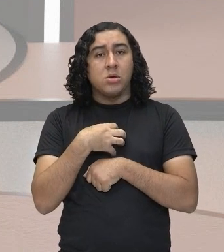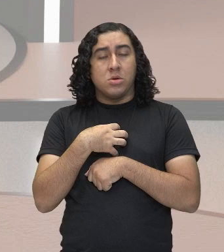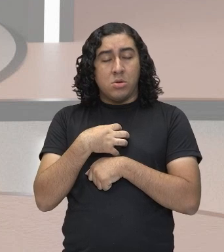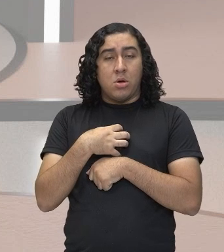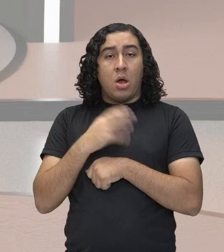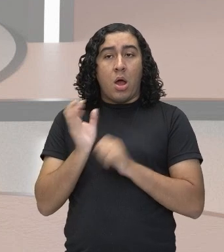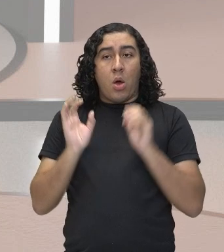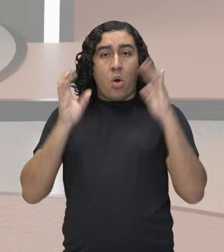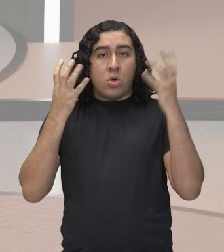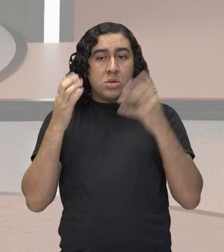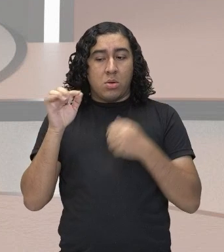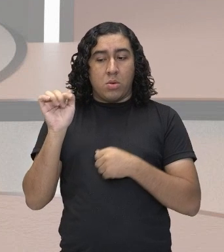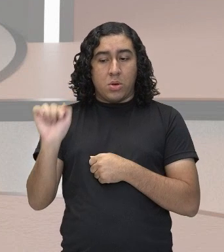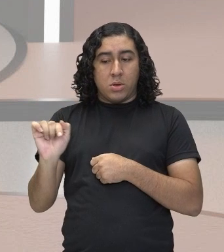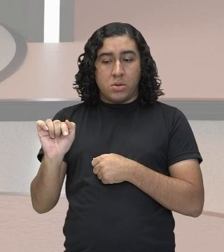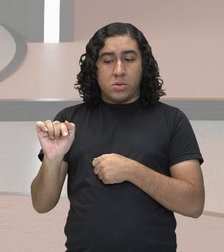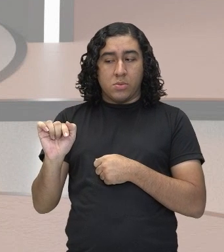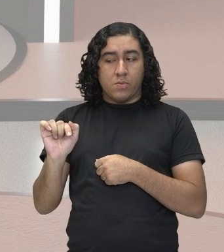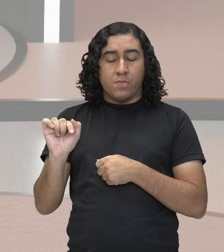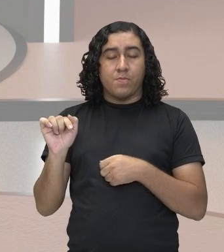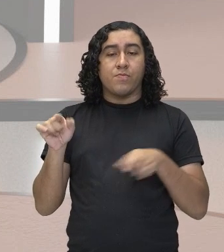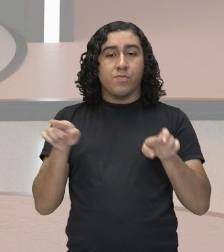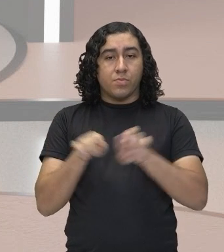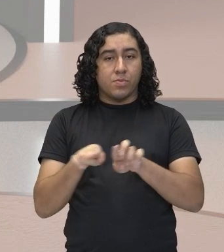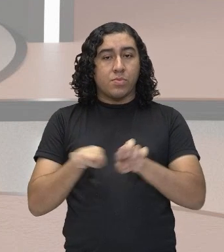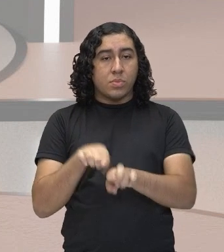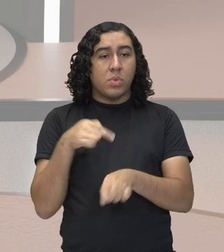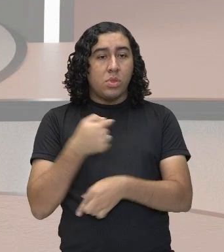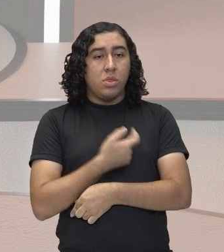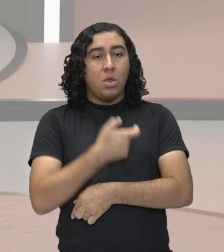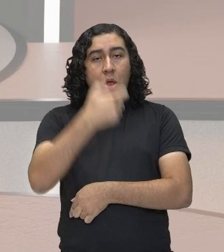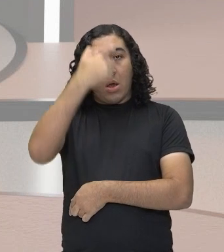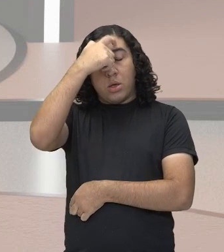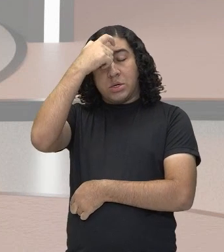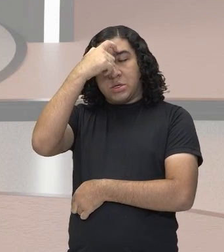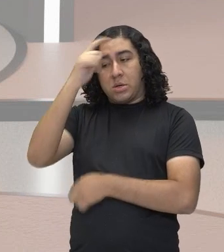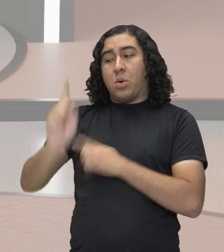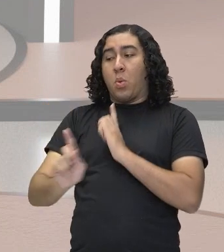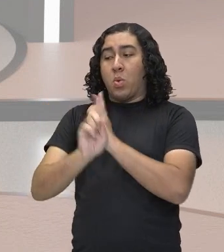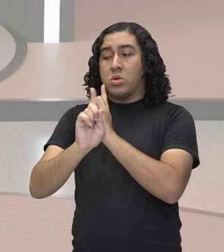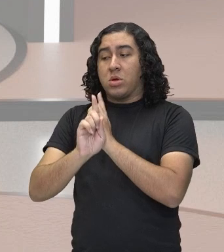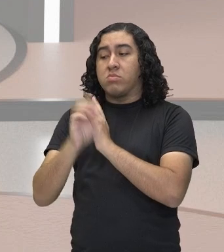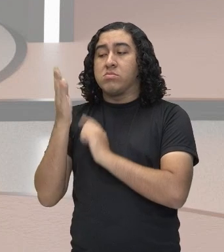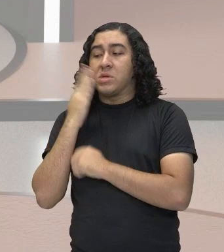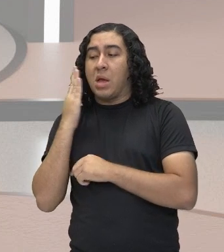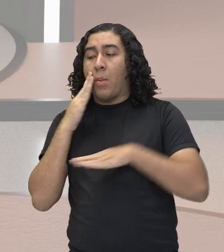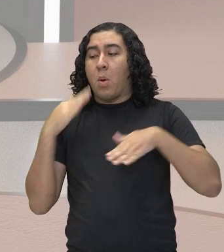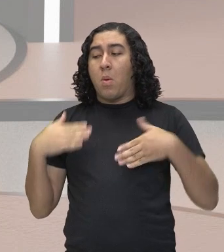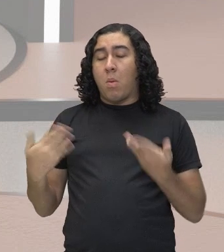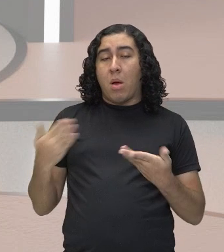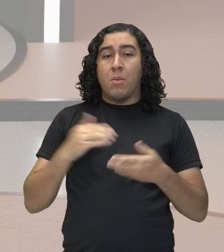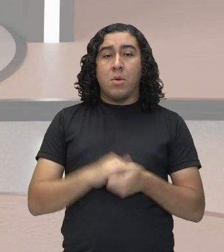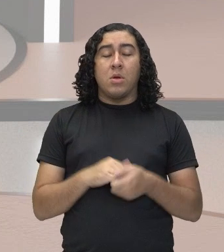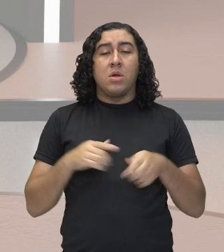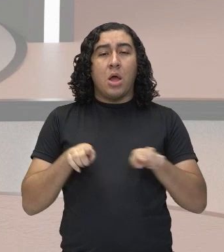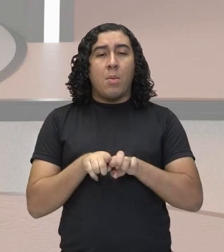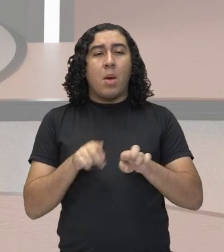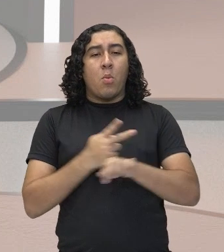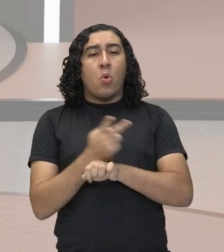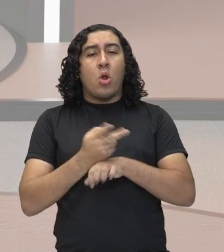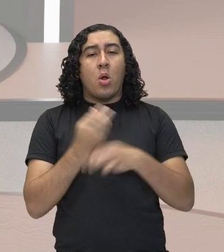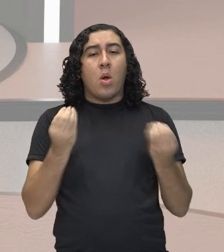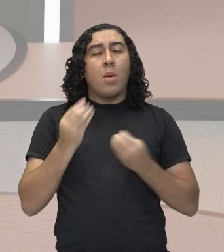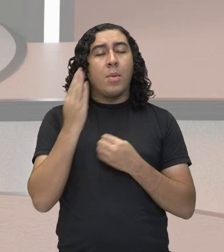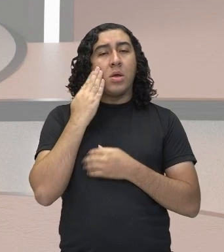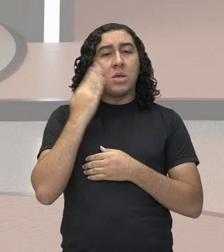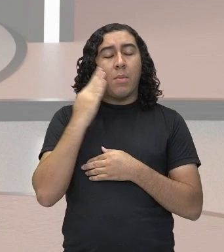na realidade e a nossa consciência vai identificar esse objeto, vai buscar uma identificação desse objeto. Por